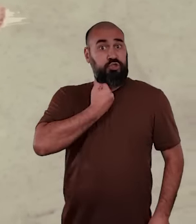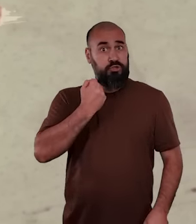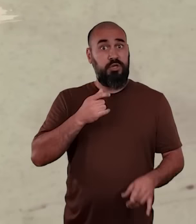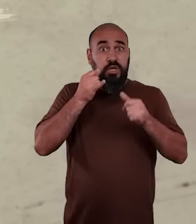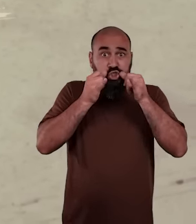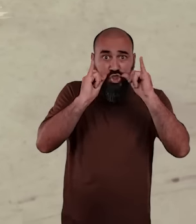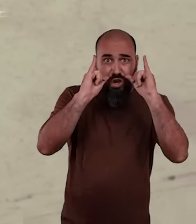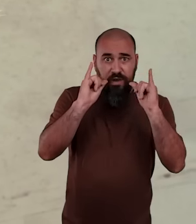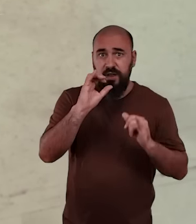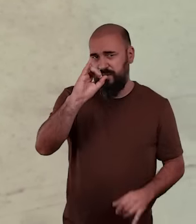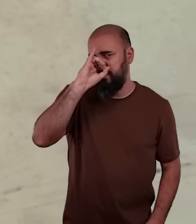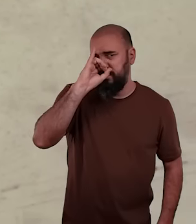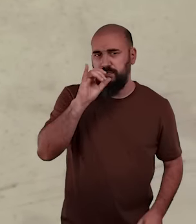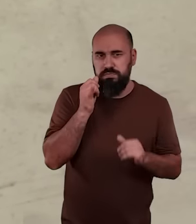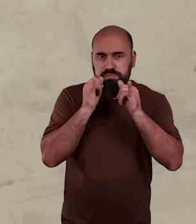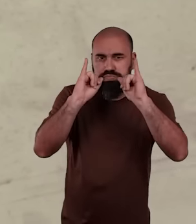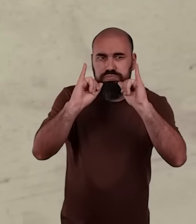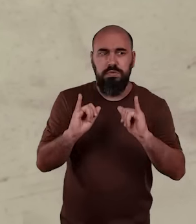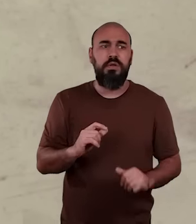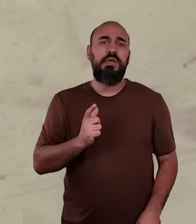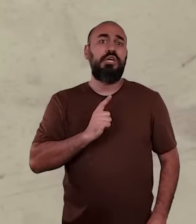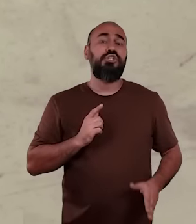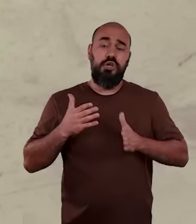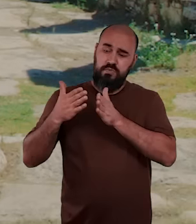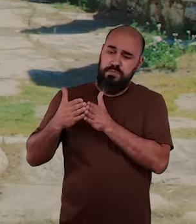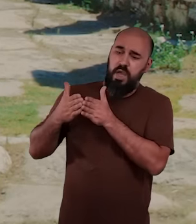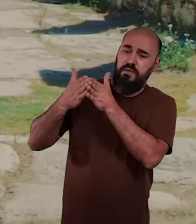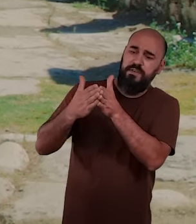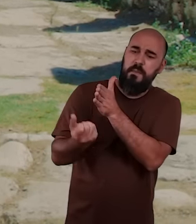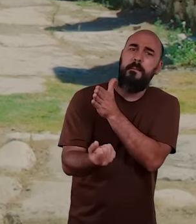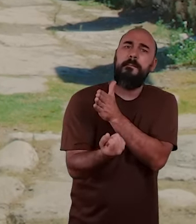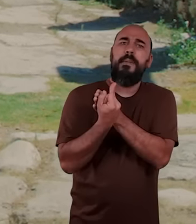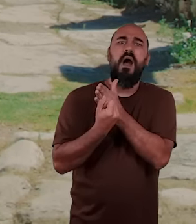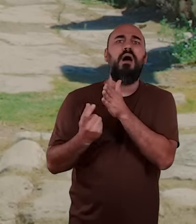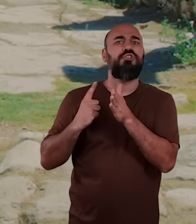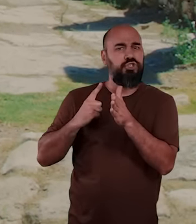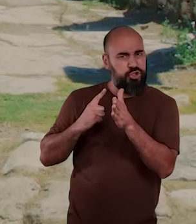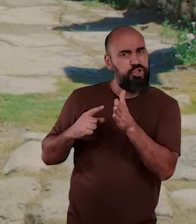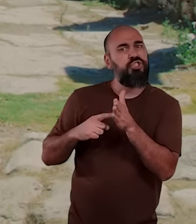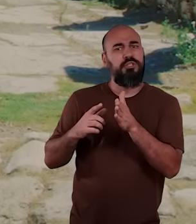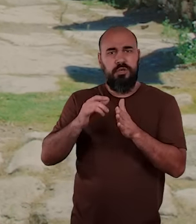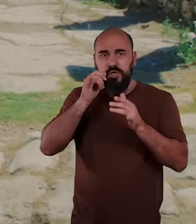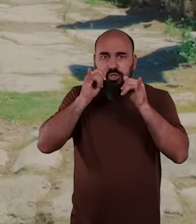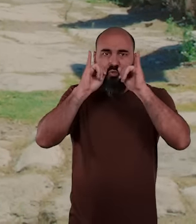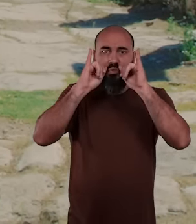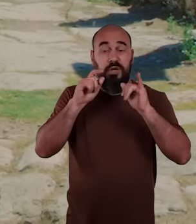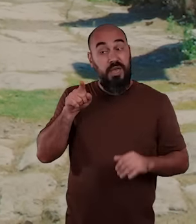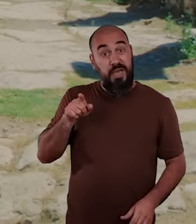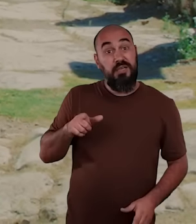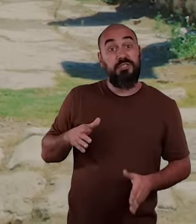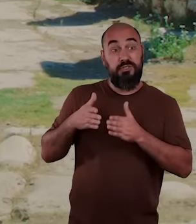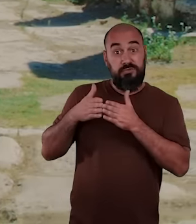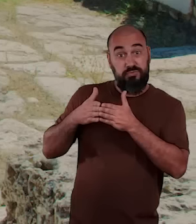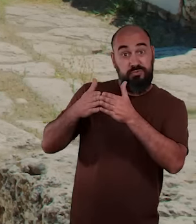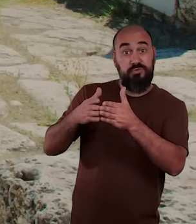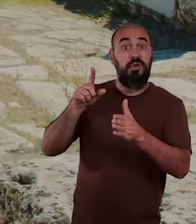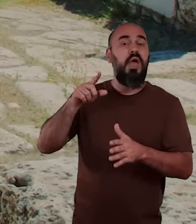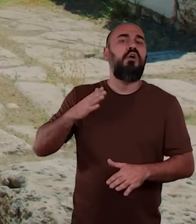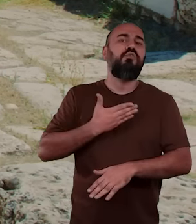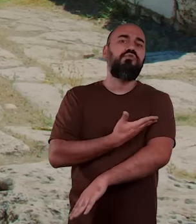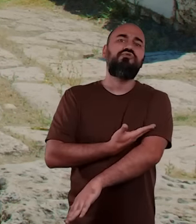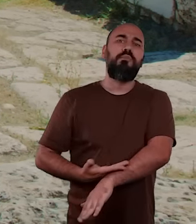um navio que marcava o fato que eles eram soldados acostumados também a lutar em alto mar. E eu